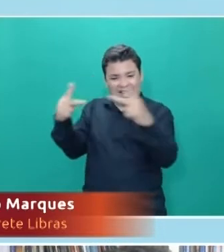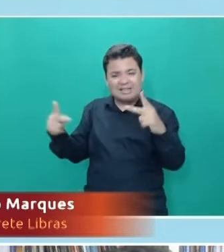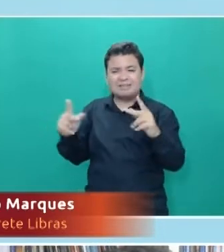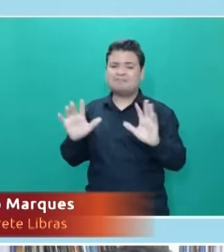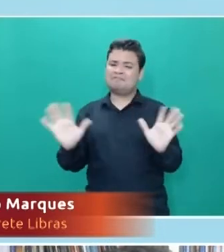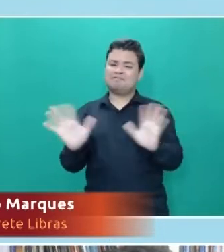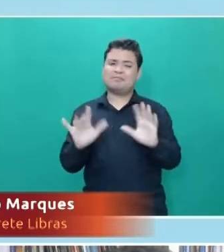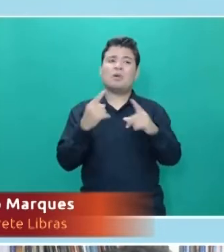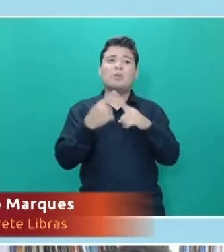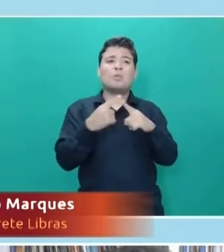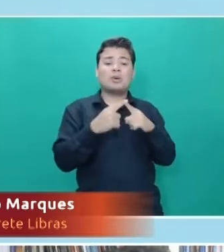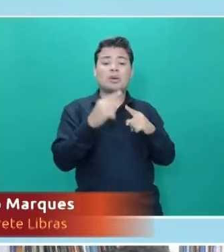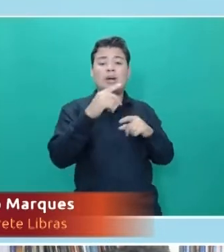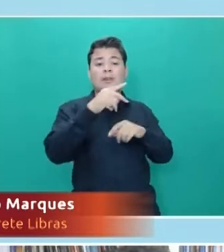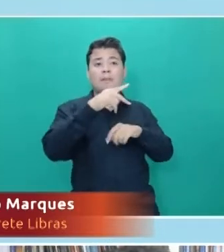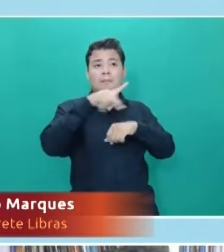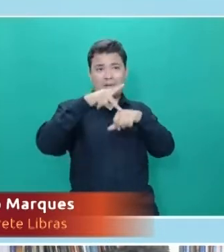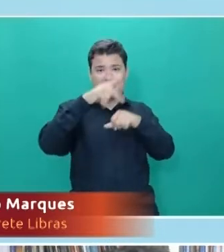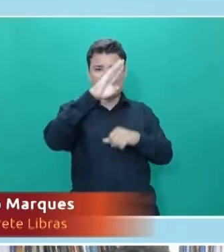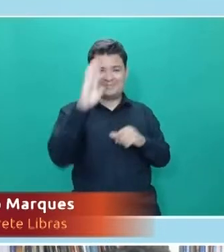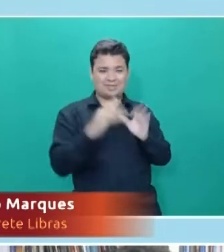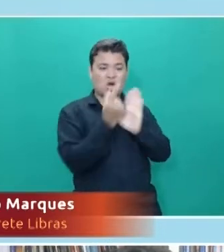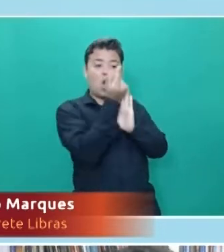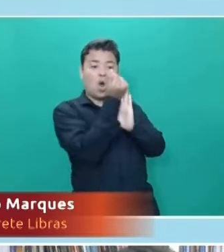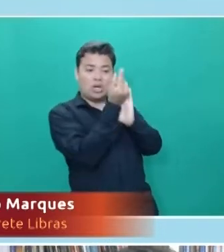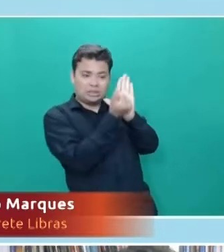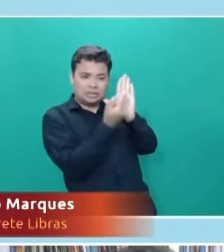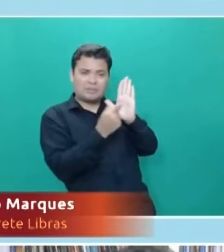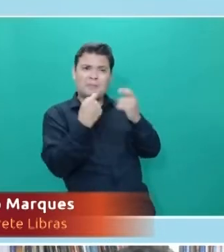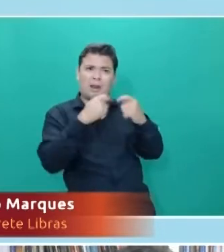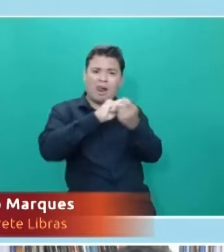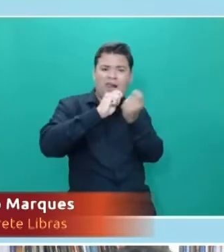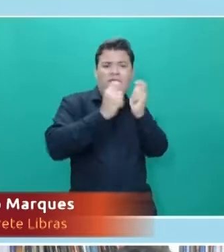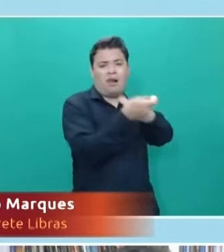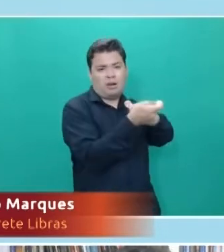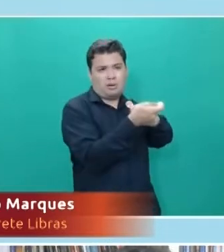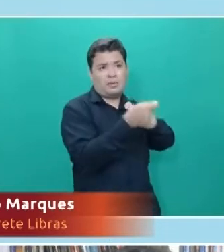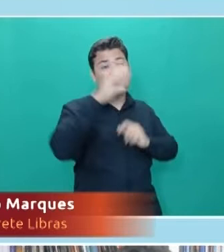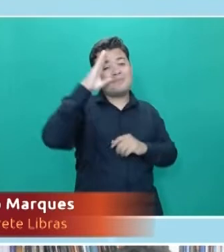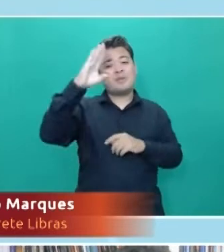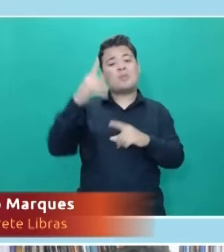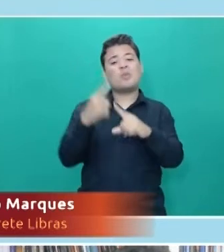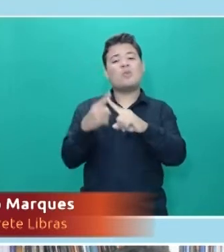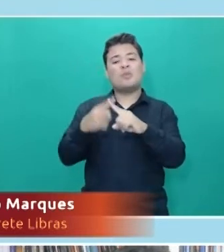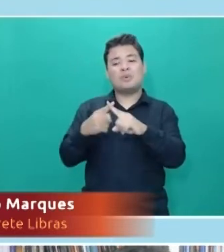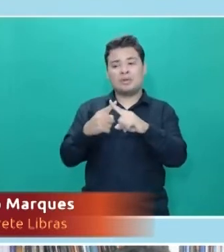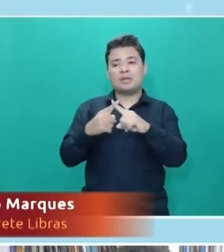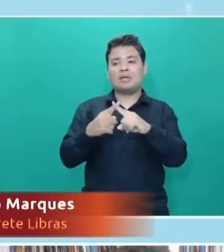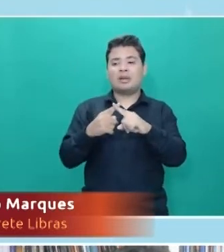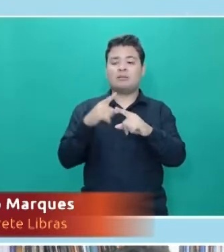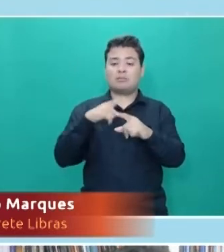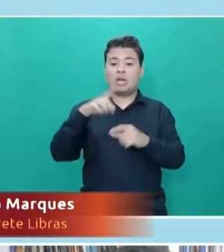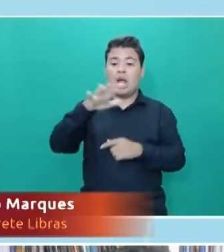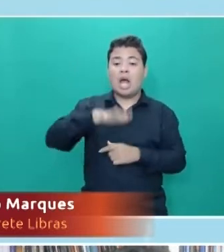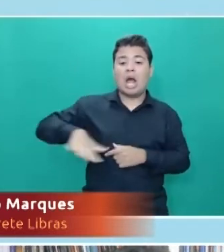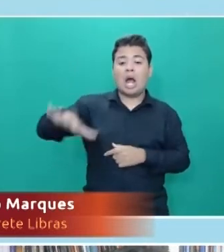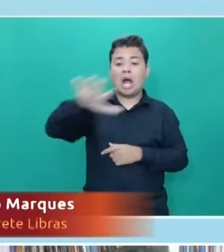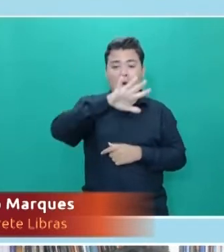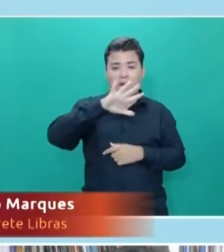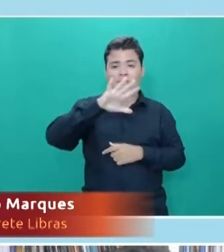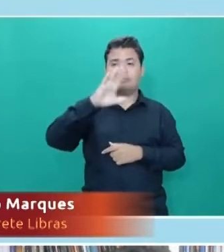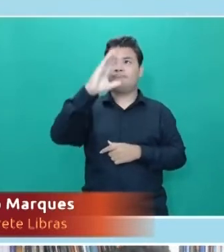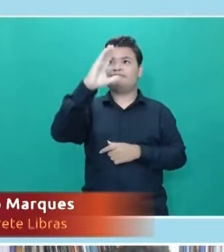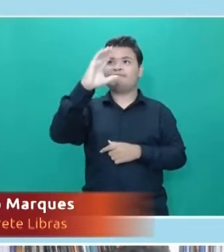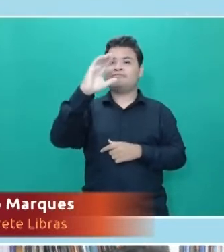contas públicas do país como um todo, em razão, principalmente, de uma mudança demográfica, professor Tadeu, que é inegável. Né? A pirâmide